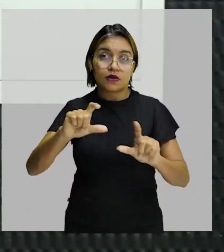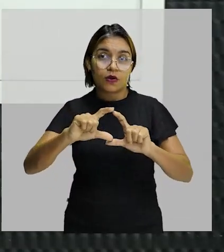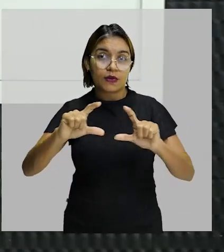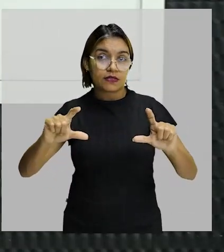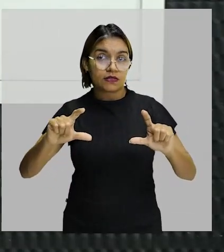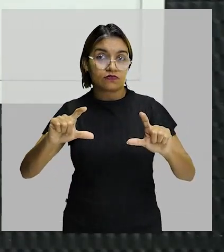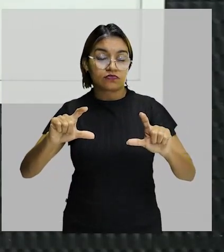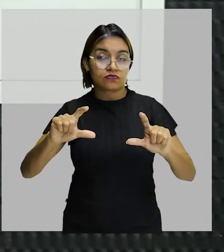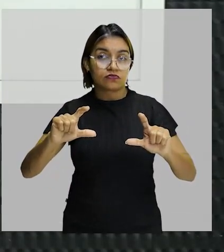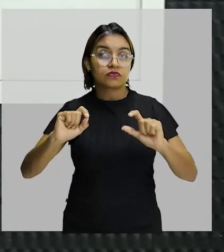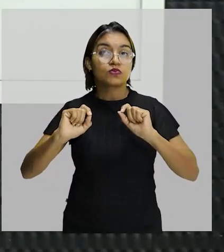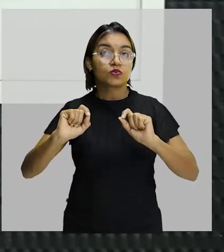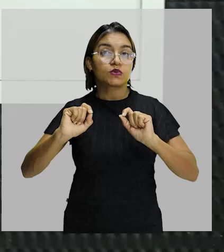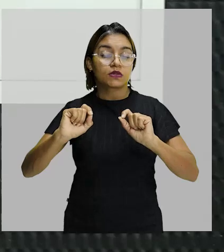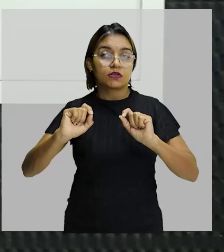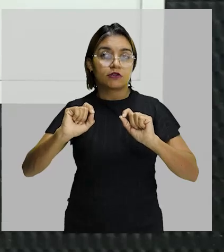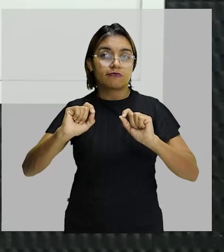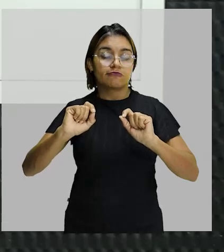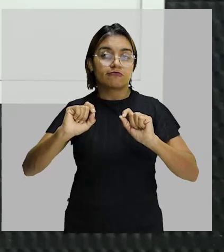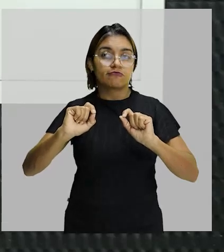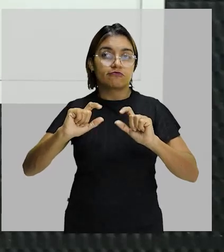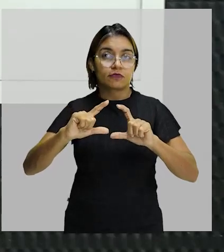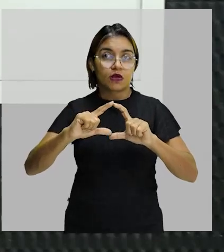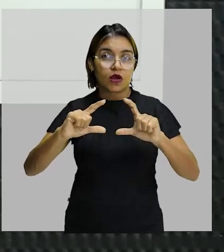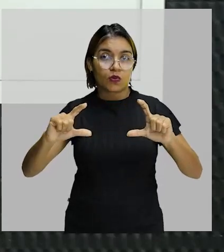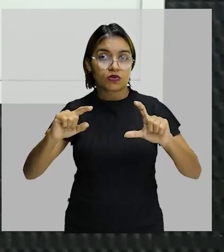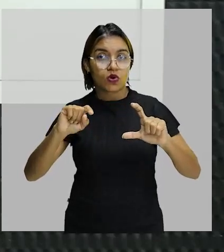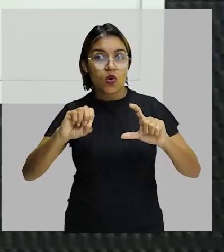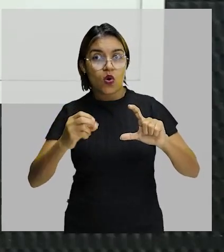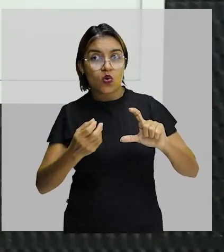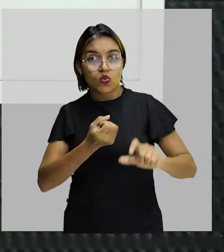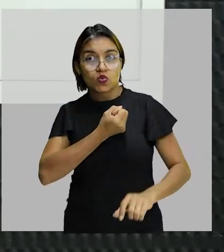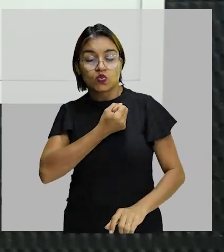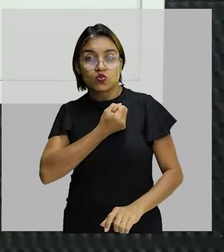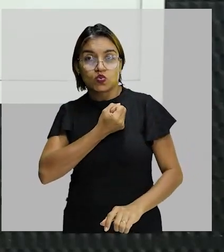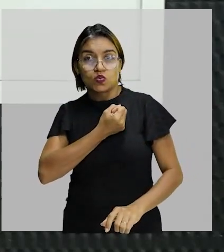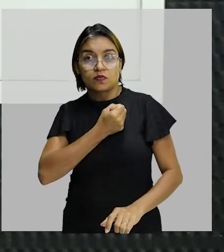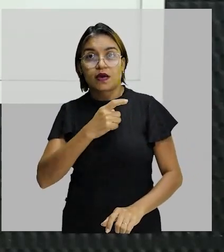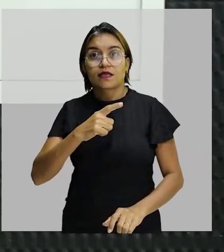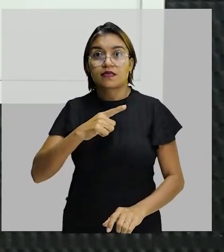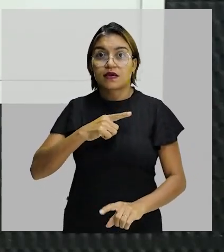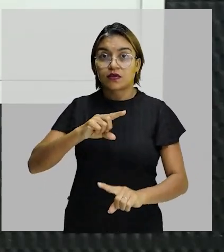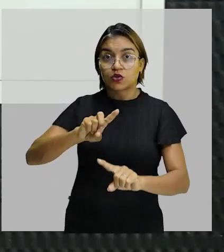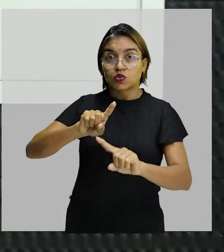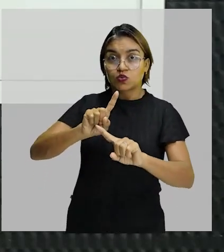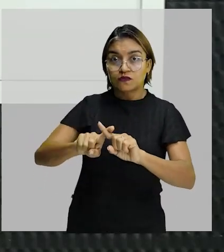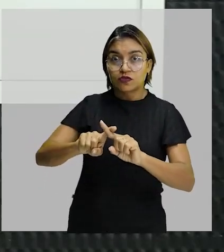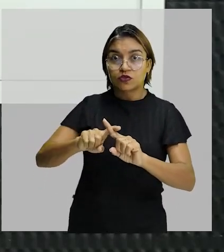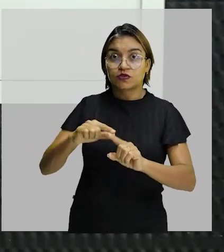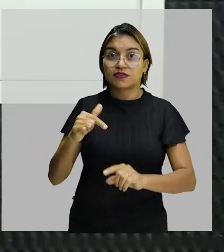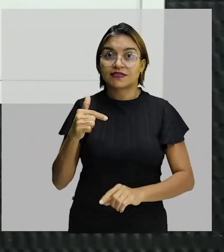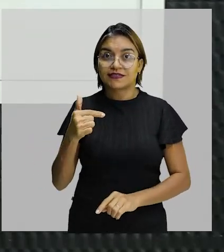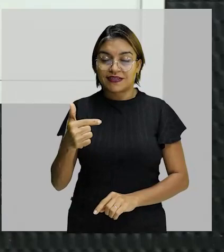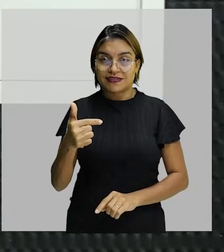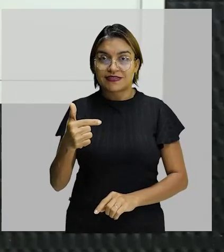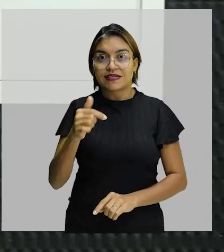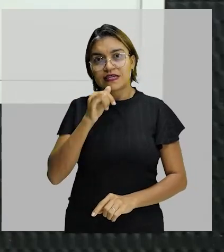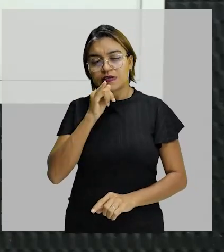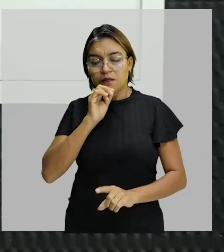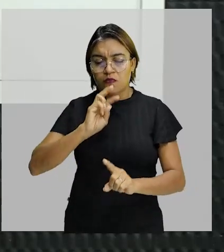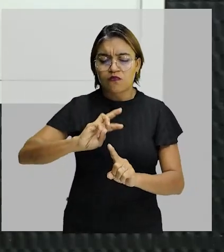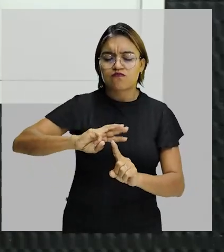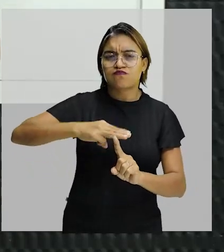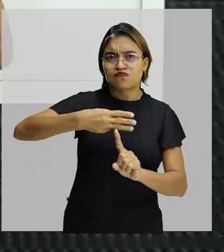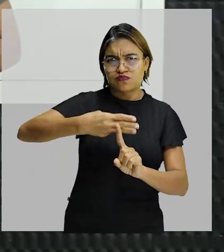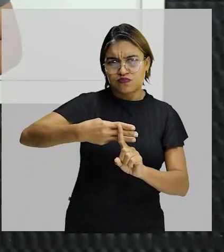nesse caso, a gente diz que a equação, ou esse número, terá multiplicidade 3. Ou seja, ele é